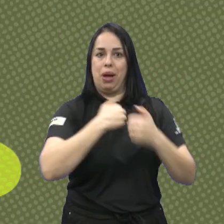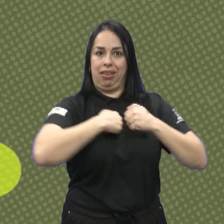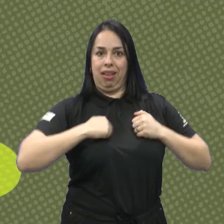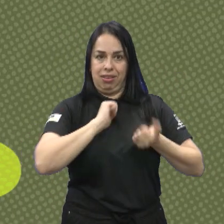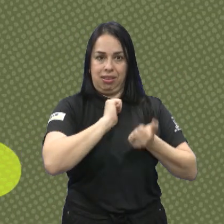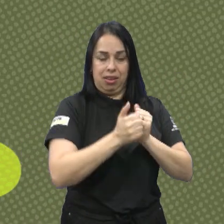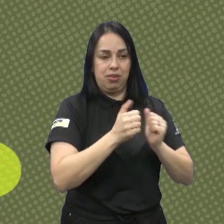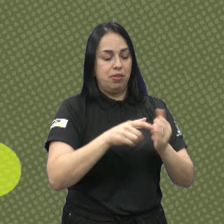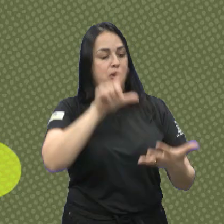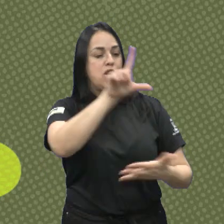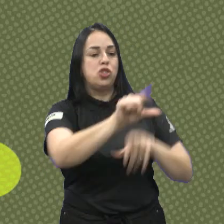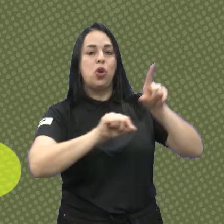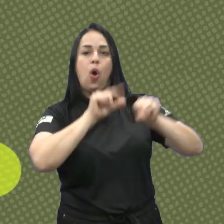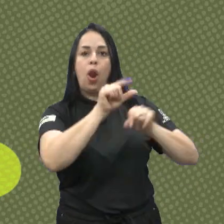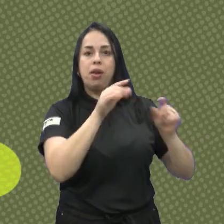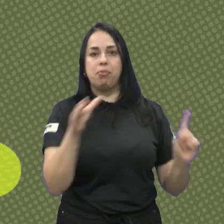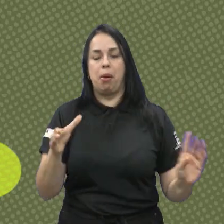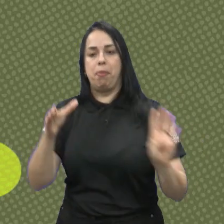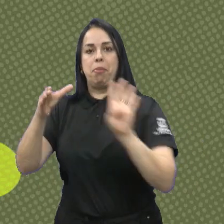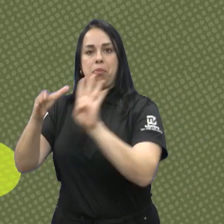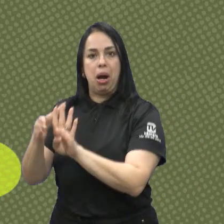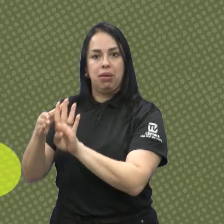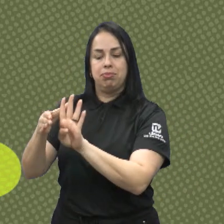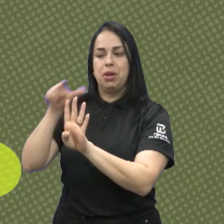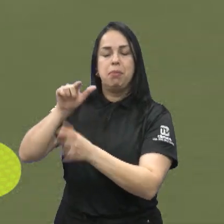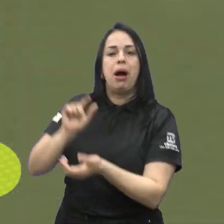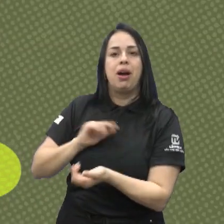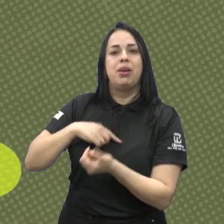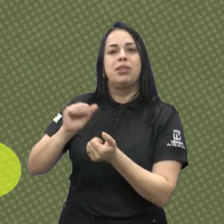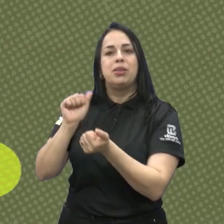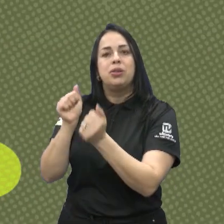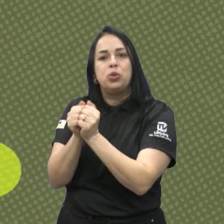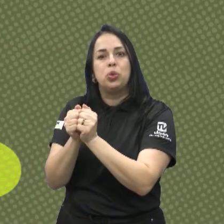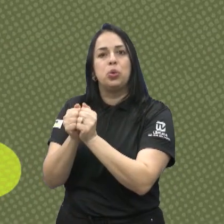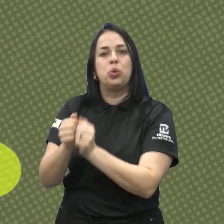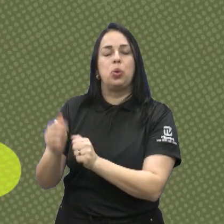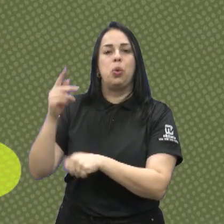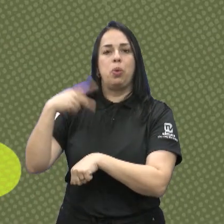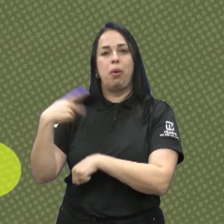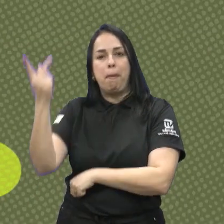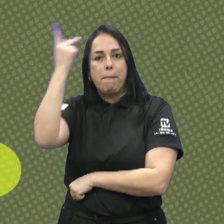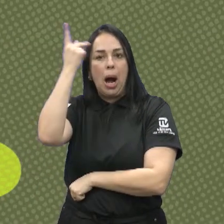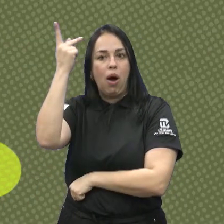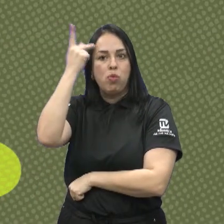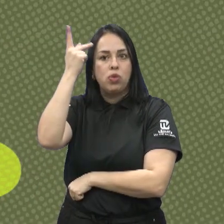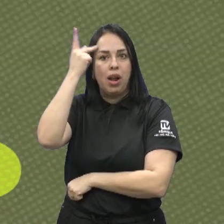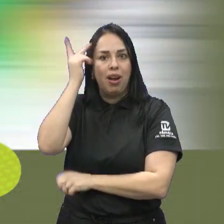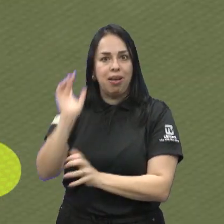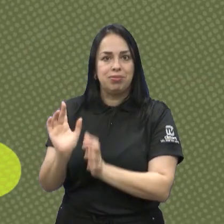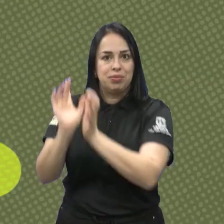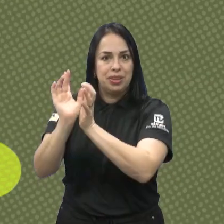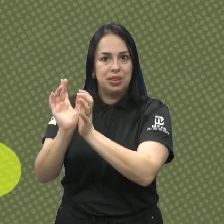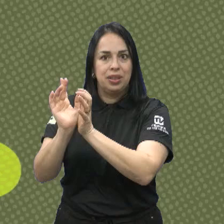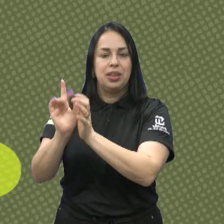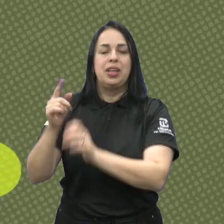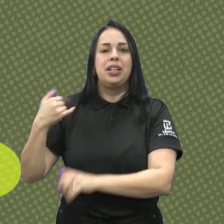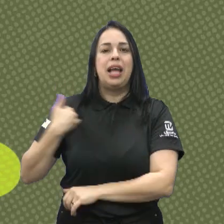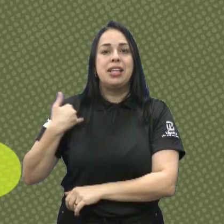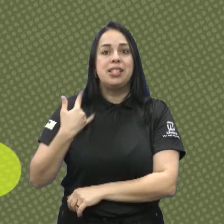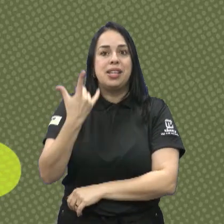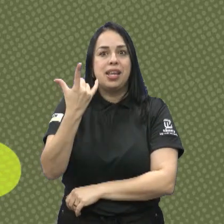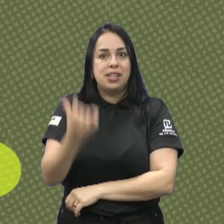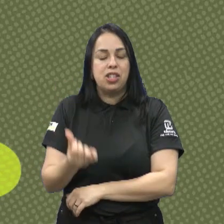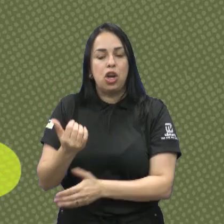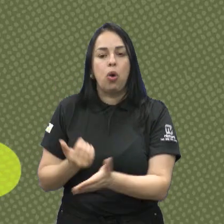para a seleção paulista de handball para a disputa do Campeonato Brasileiro de Seleções, categoria cadete sub-16, que já está